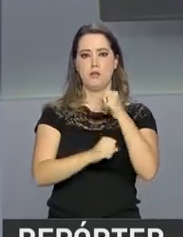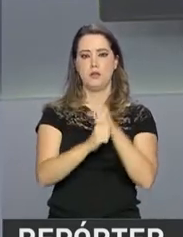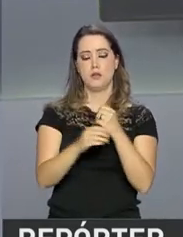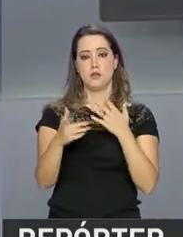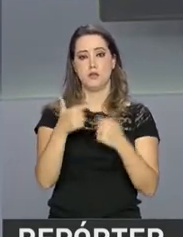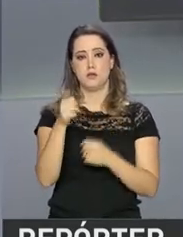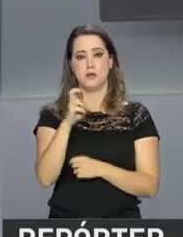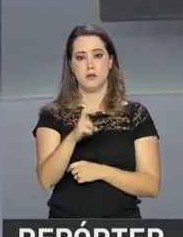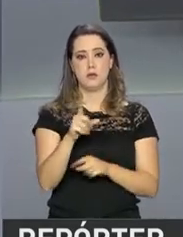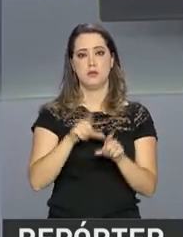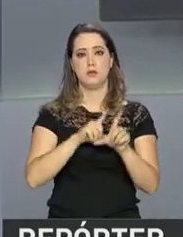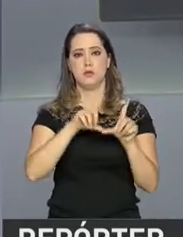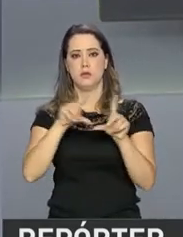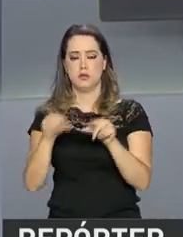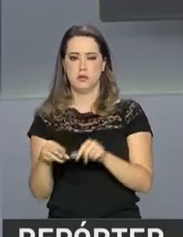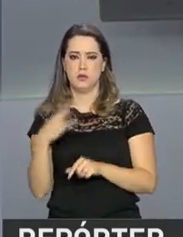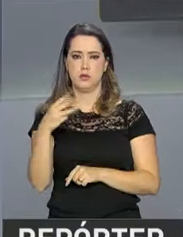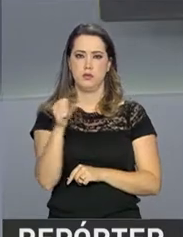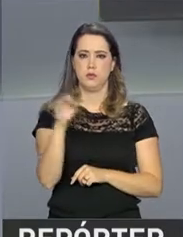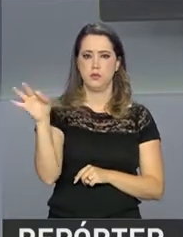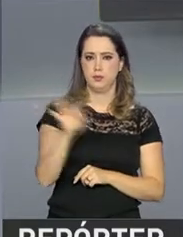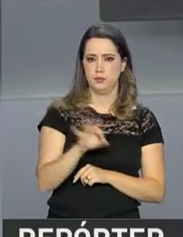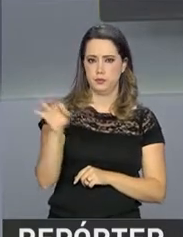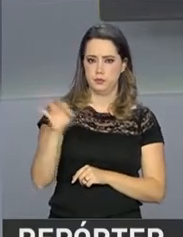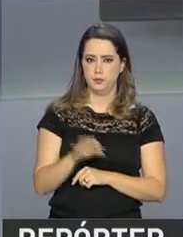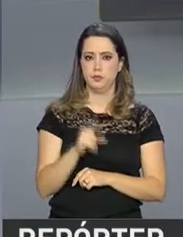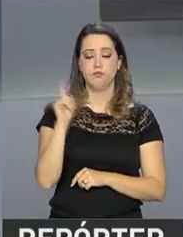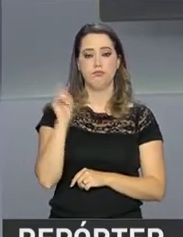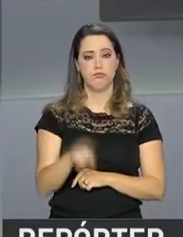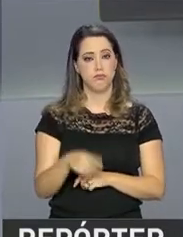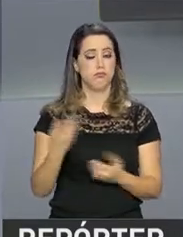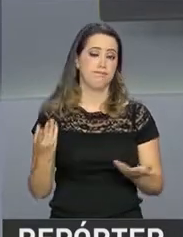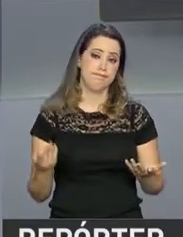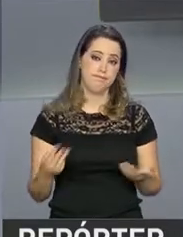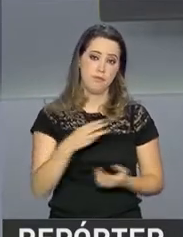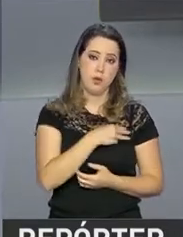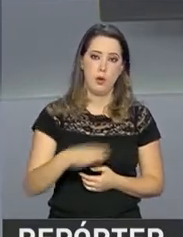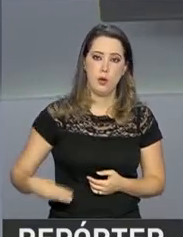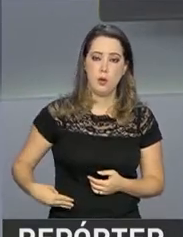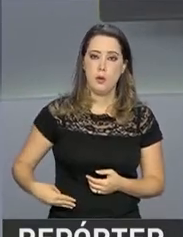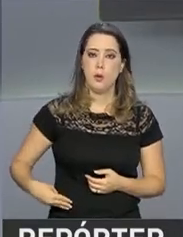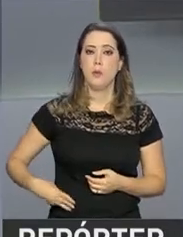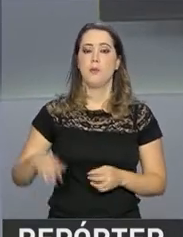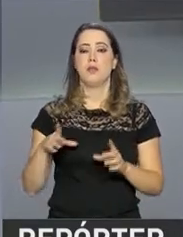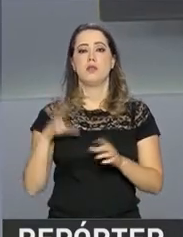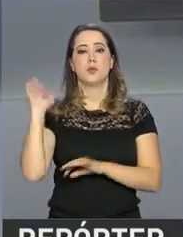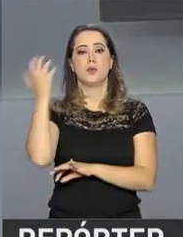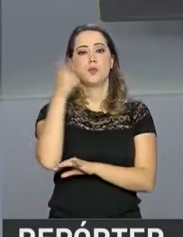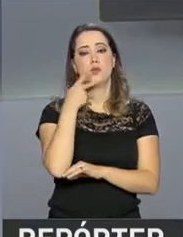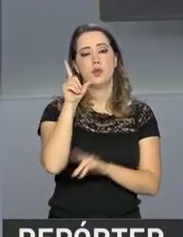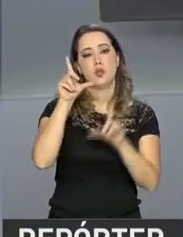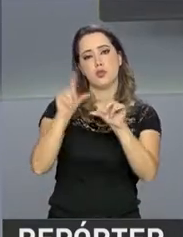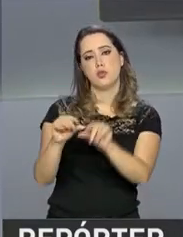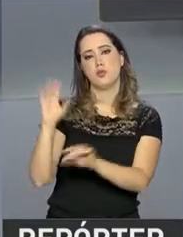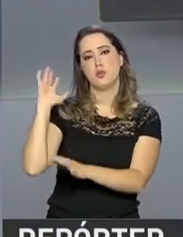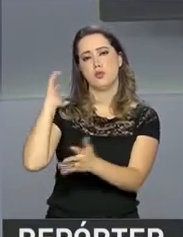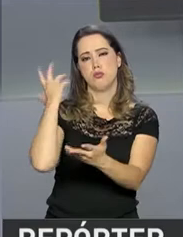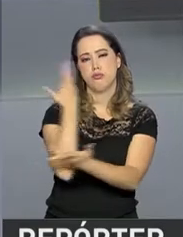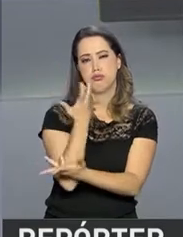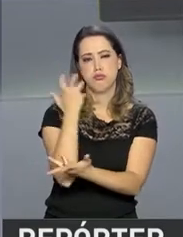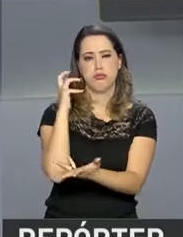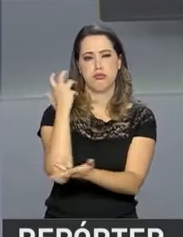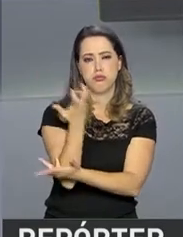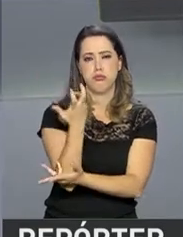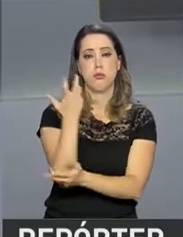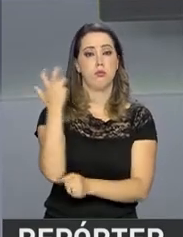2015 teve queda de 38% segundo o ministro do meio ambiente essa redução no desmatamento se deve às